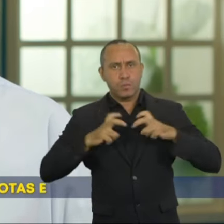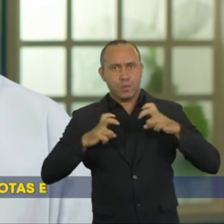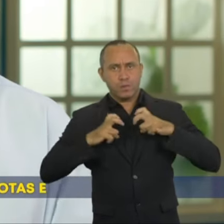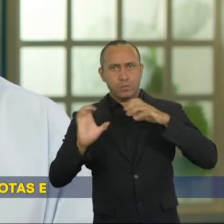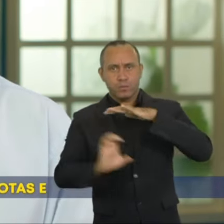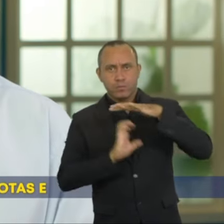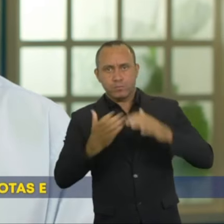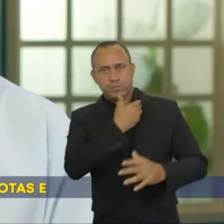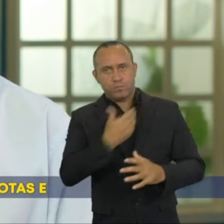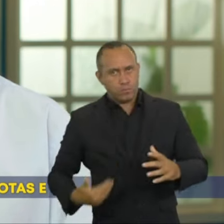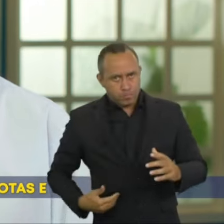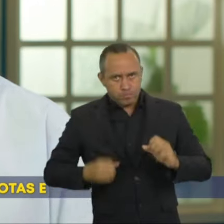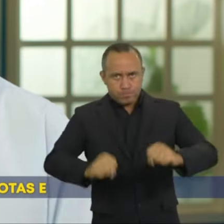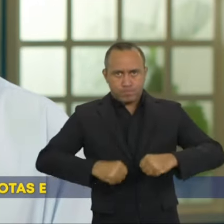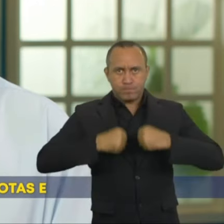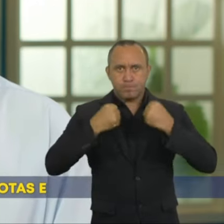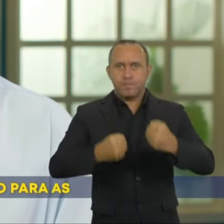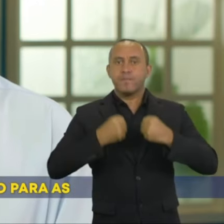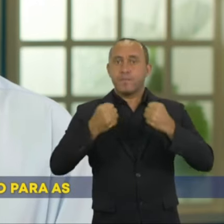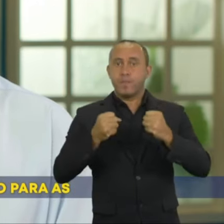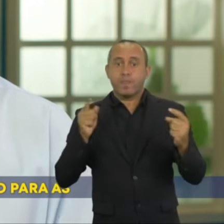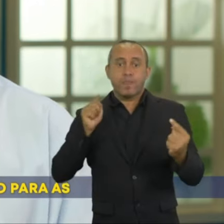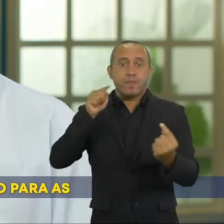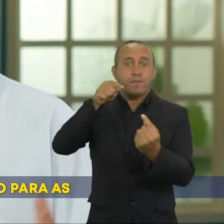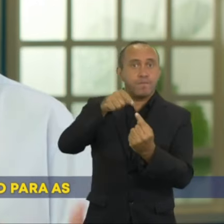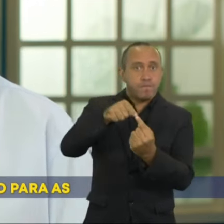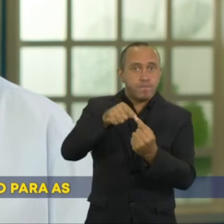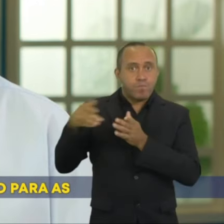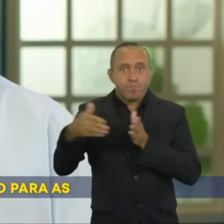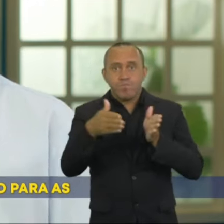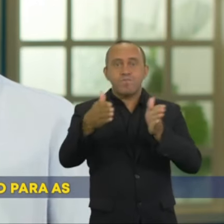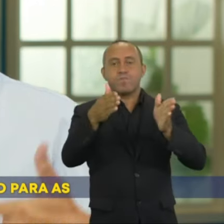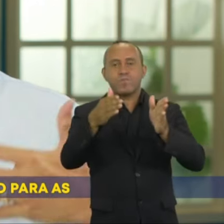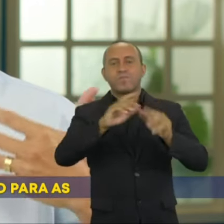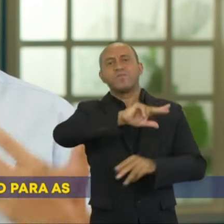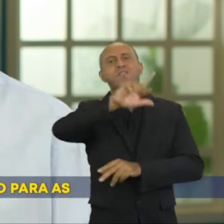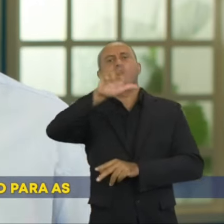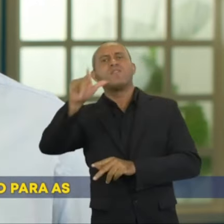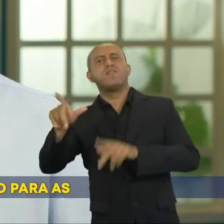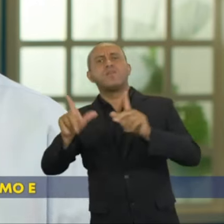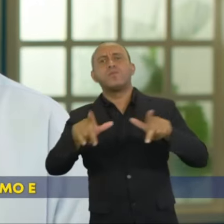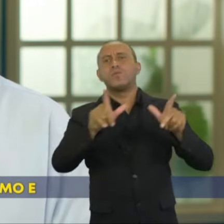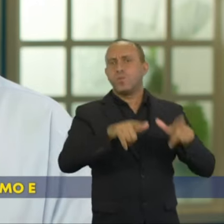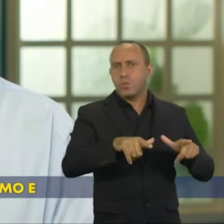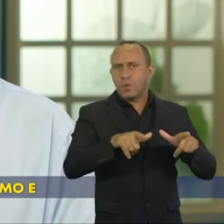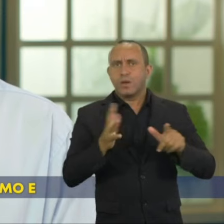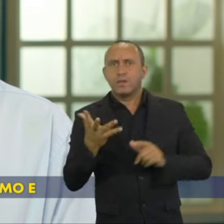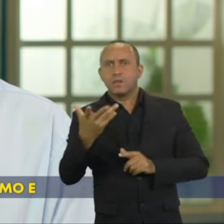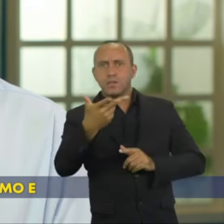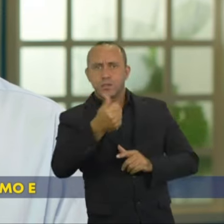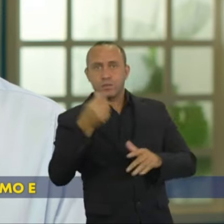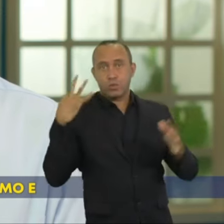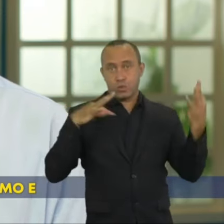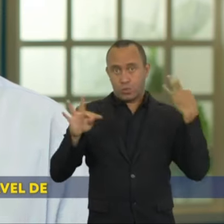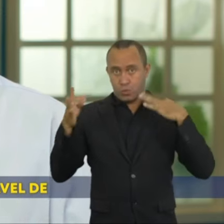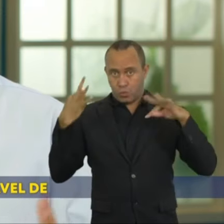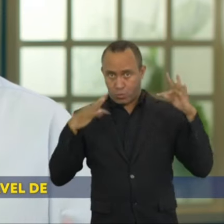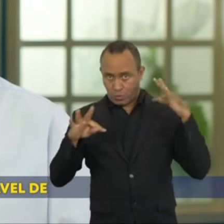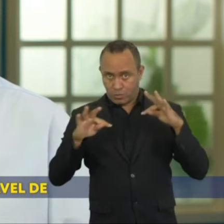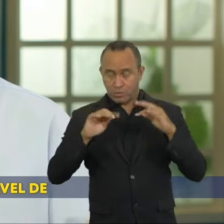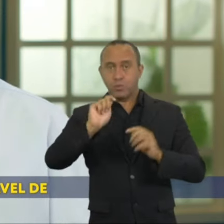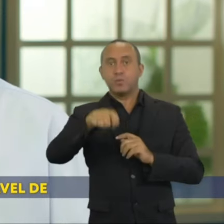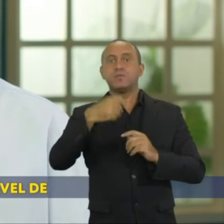privada, revitalizando e fortalecendo rotas e destinos, inovando, diversificando para as diversas modalidades de turismo e